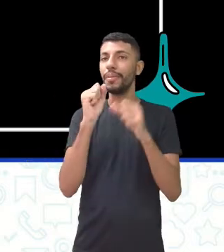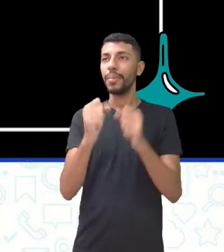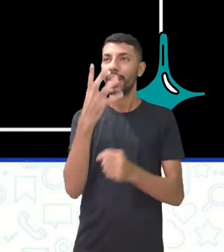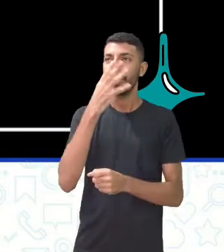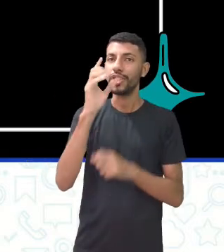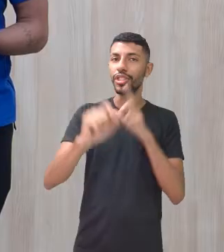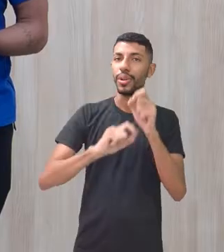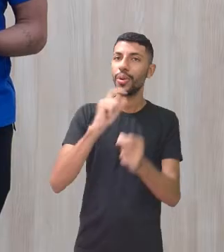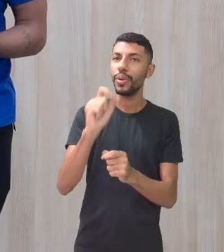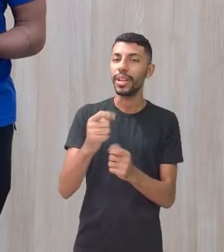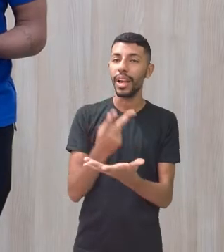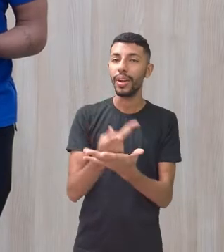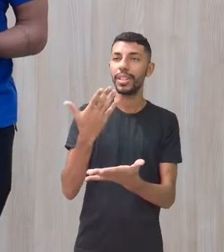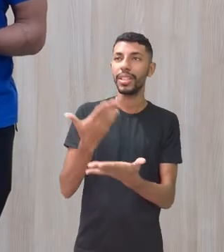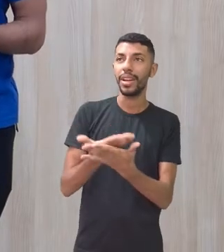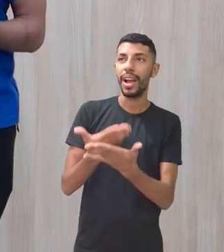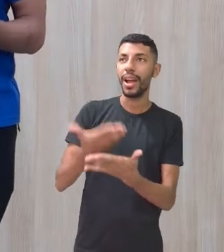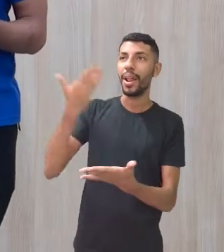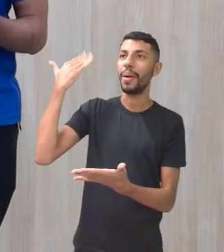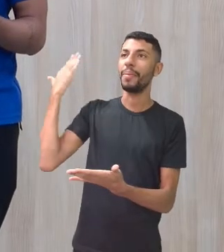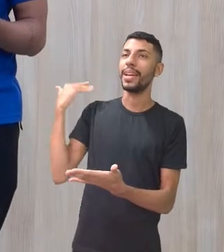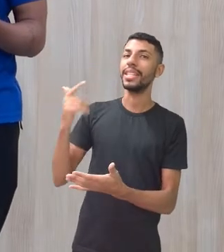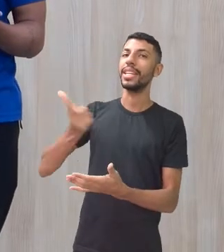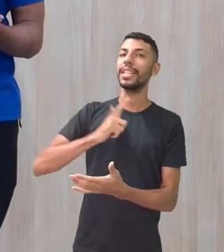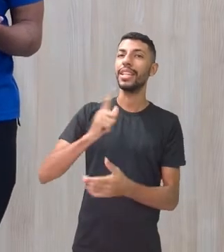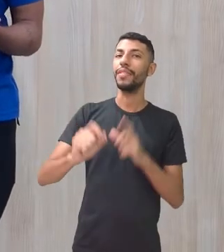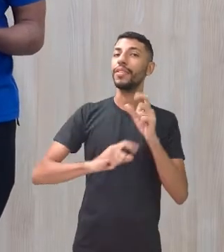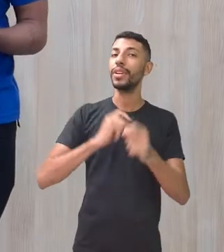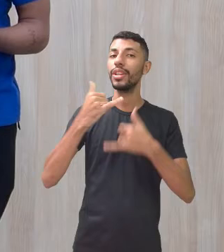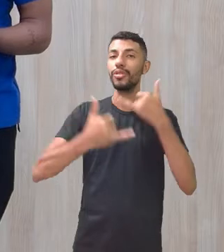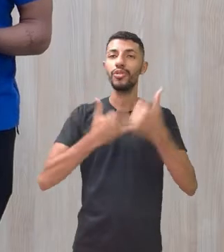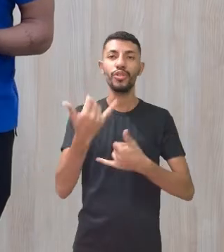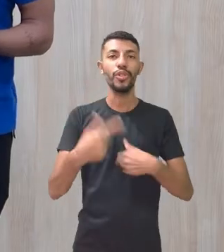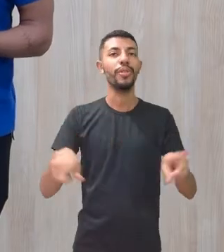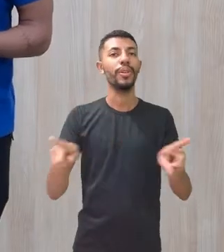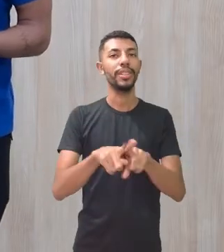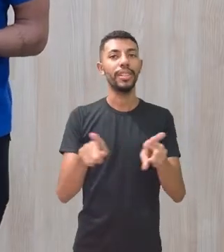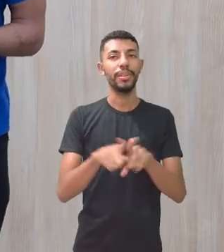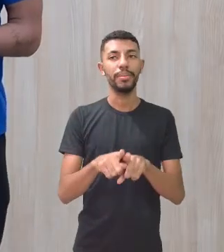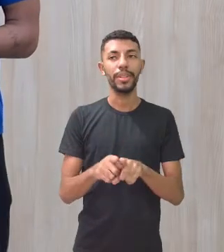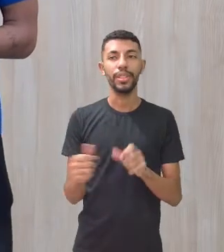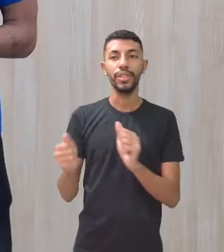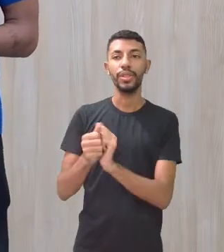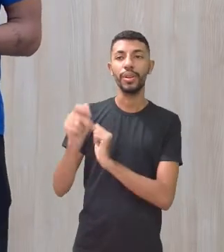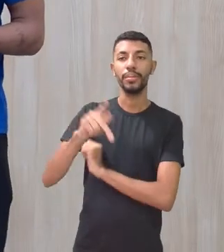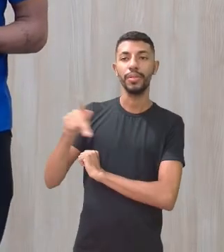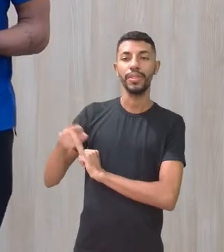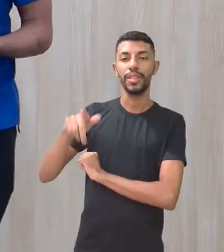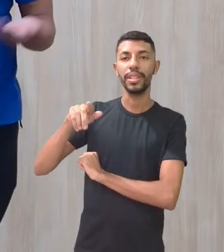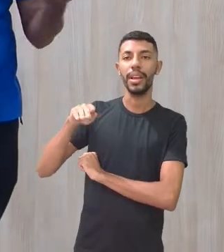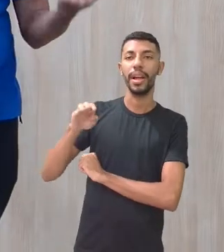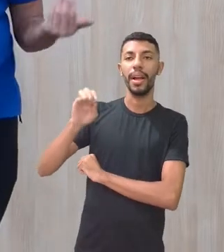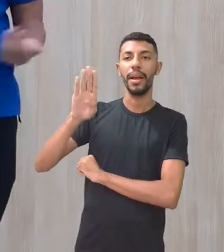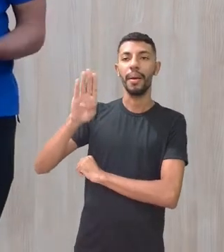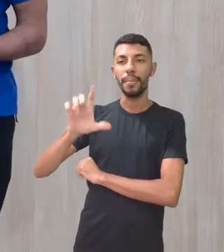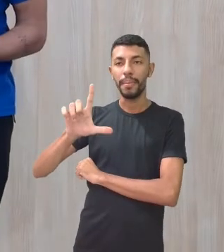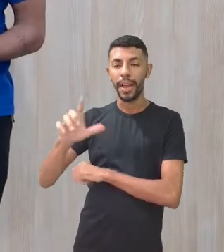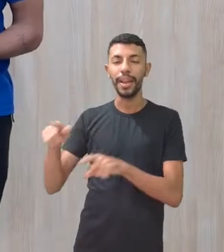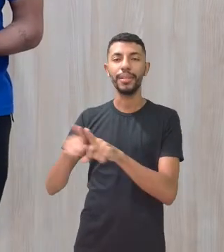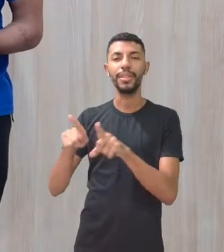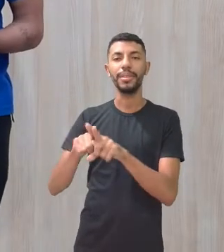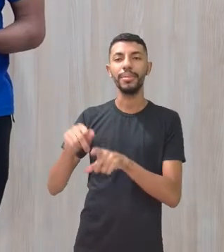rolou na aula passada, né? Tivemos aqui o joguinho também com a professora Bel e o professor Gilson, que acabou de sair